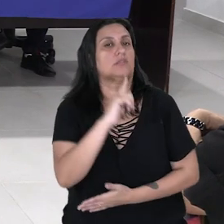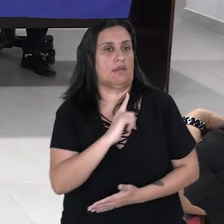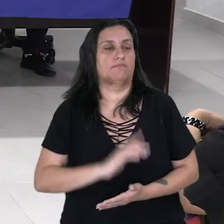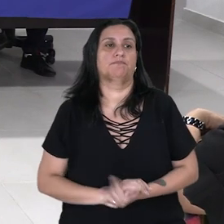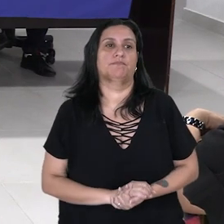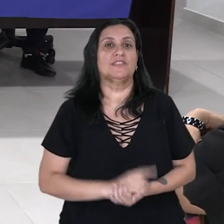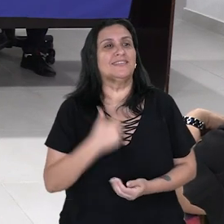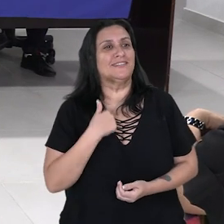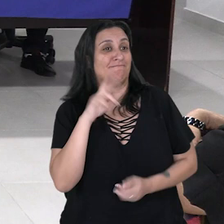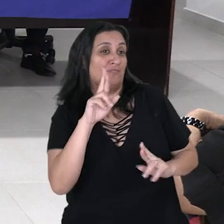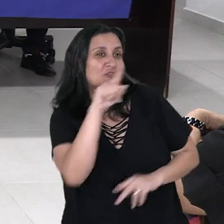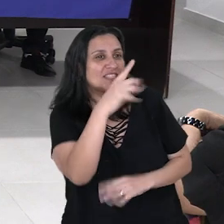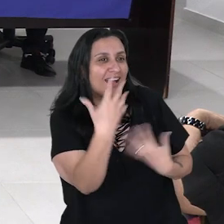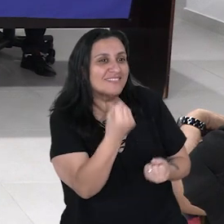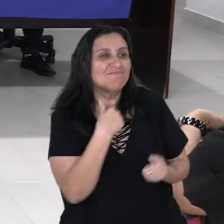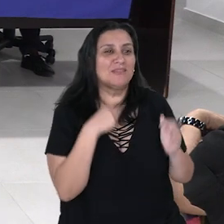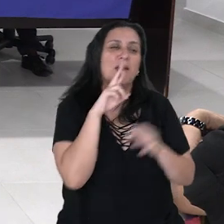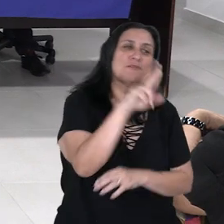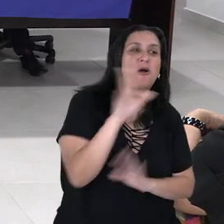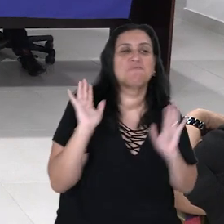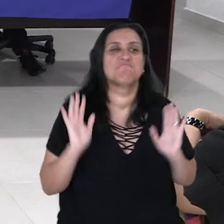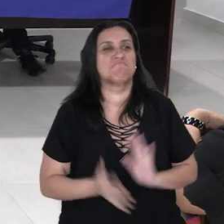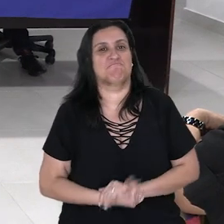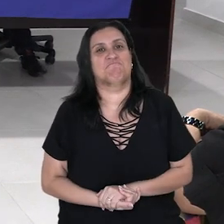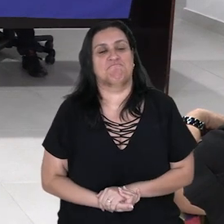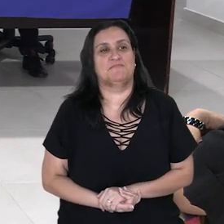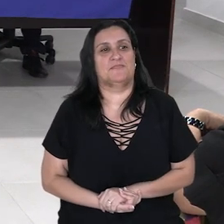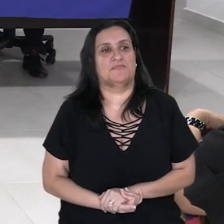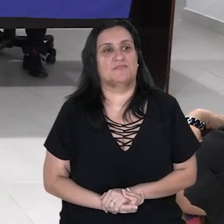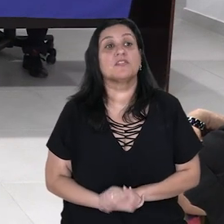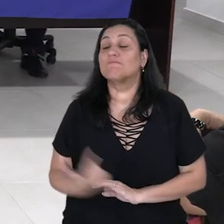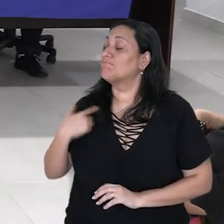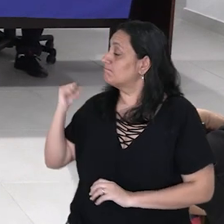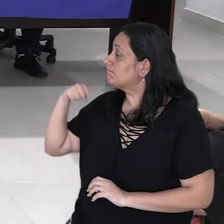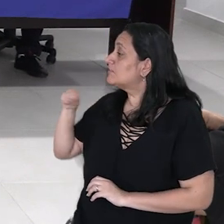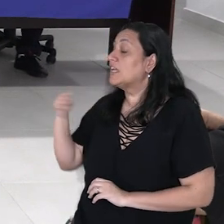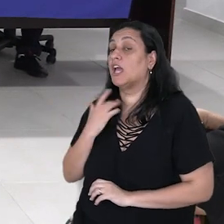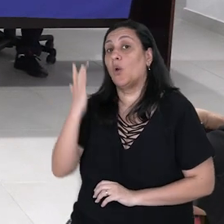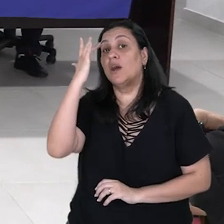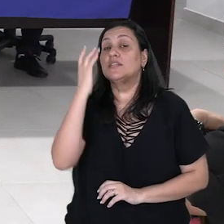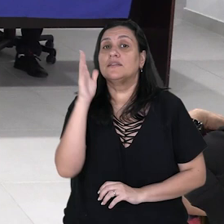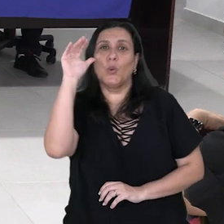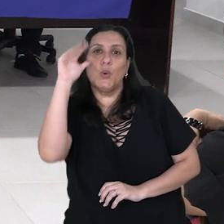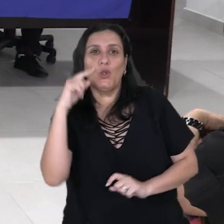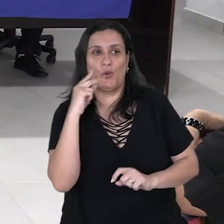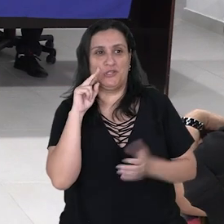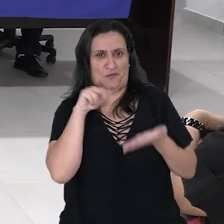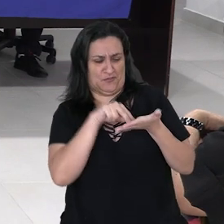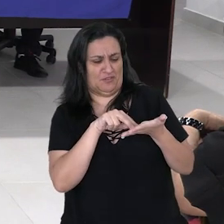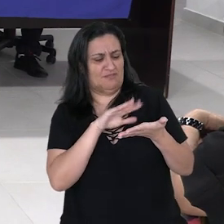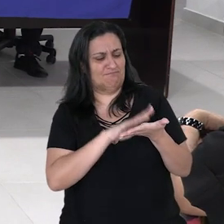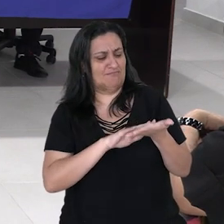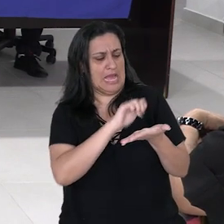Tá? Espero que você tenha respondido sua dúvida. Então, em princípio, sim. É que eu achei curioso, quando eu olhei aqui, falei,